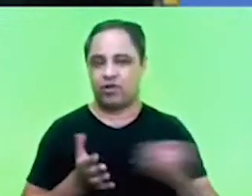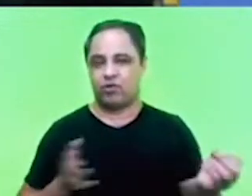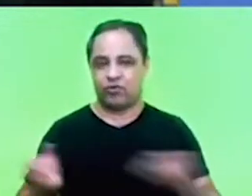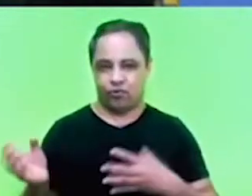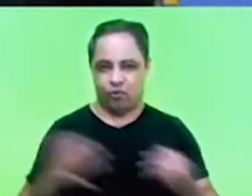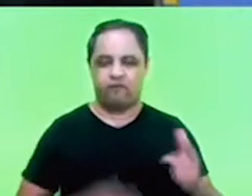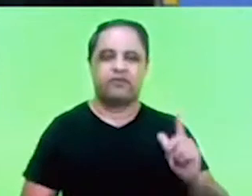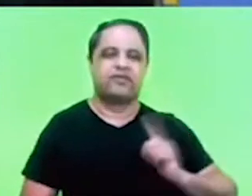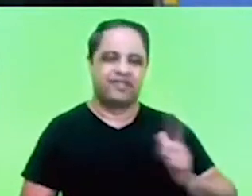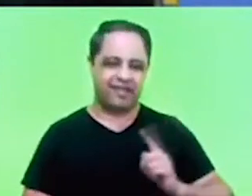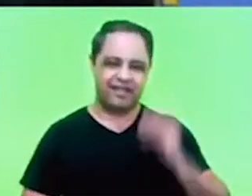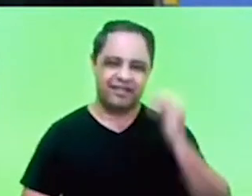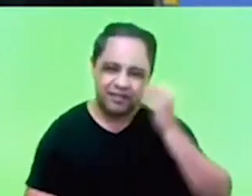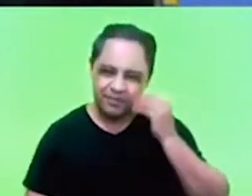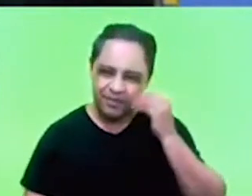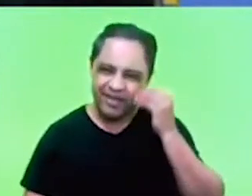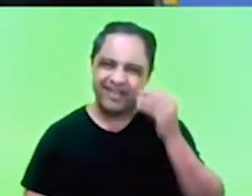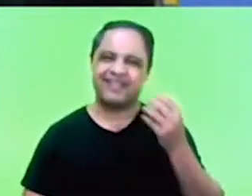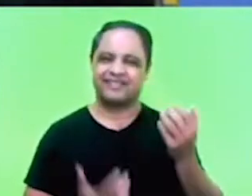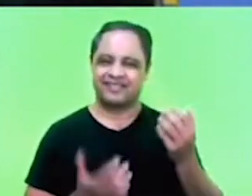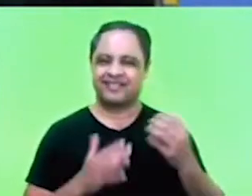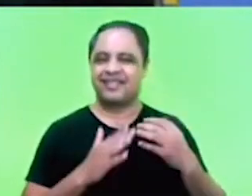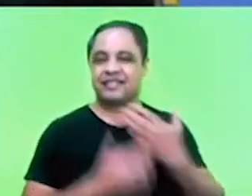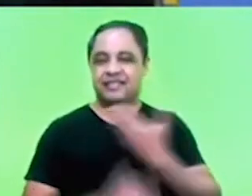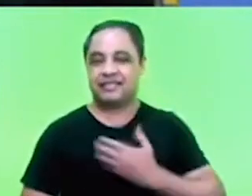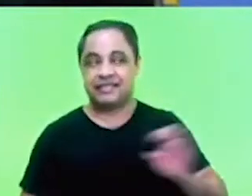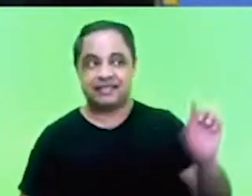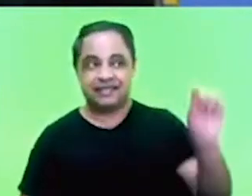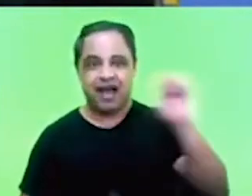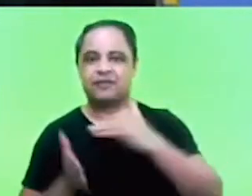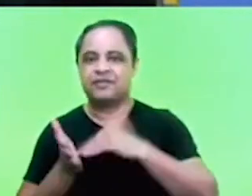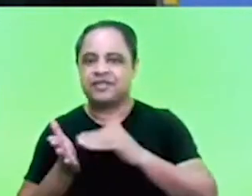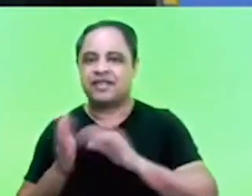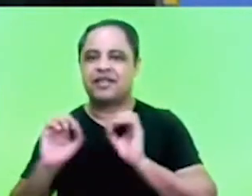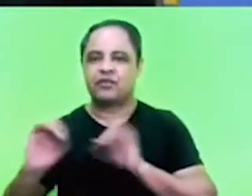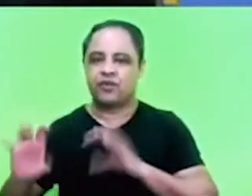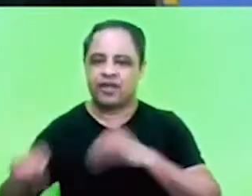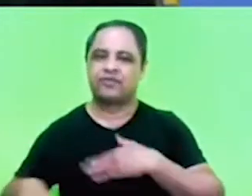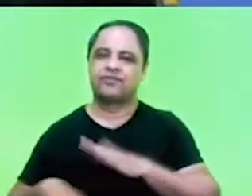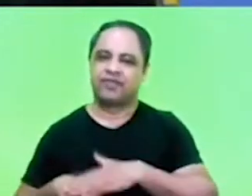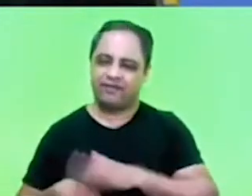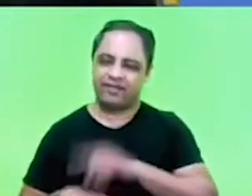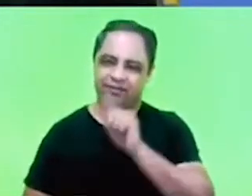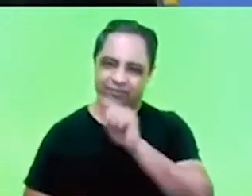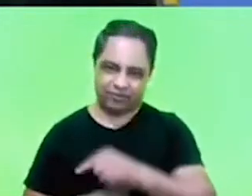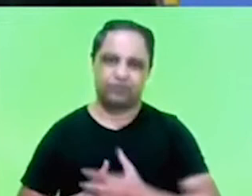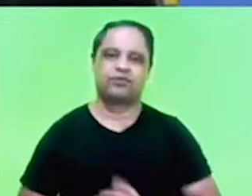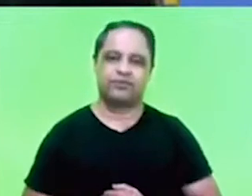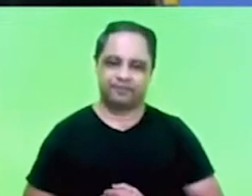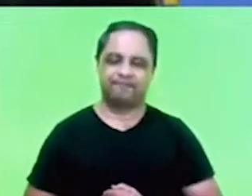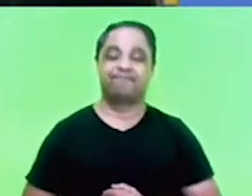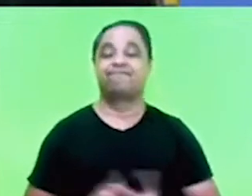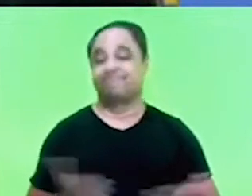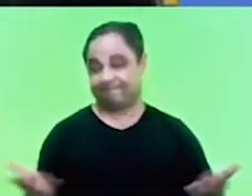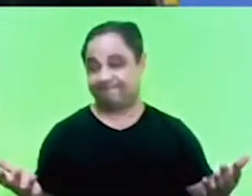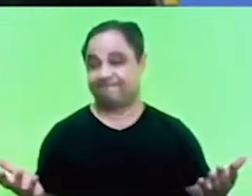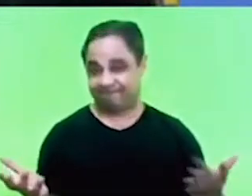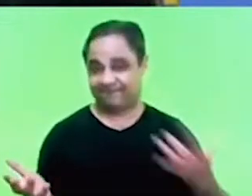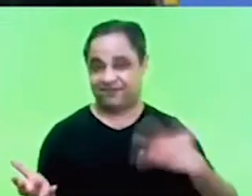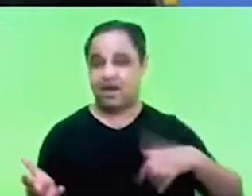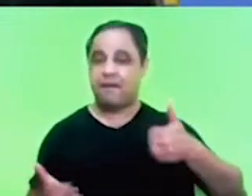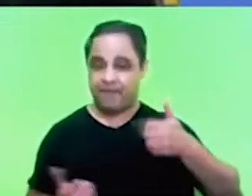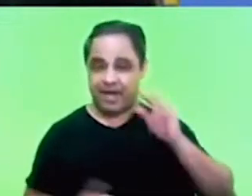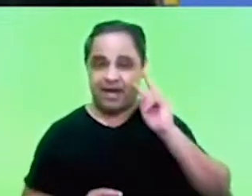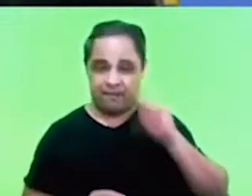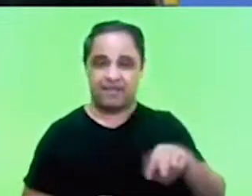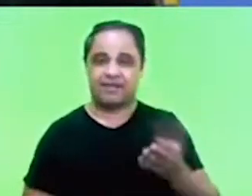tem experiências de estados e de secretarias de educação que estão fazendo isso, né? Então, assim, vale a pena prestar atenção nisso.